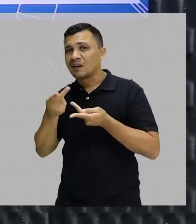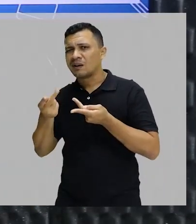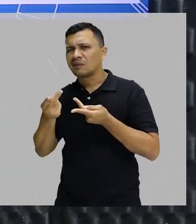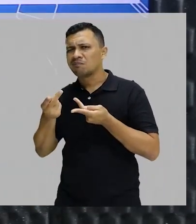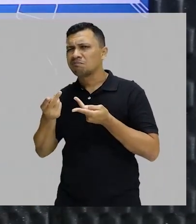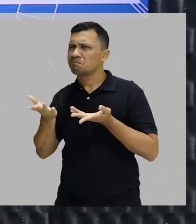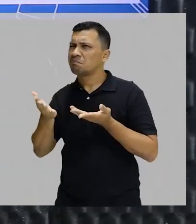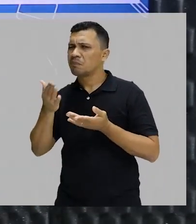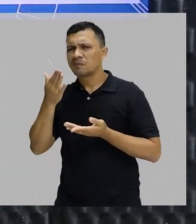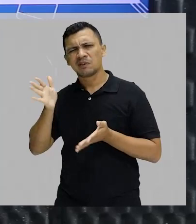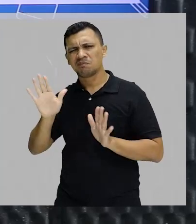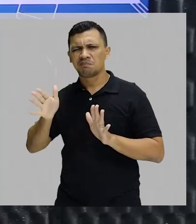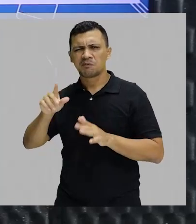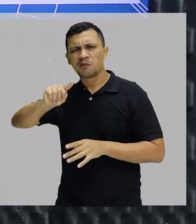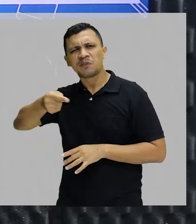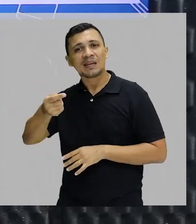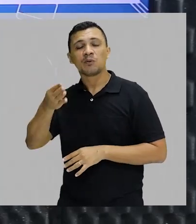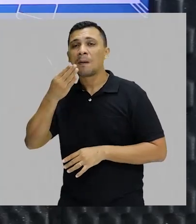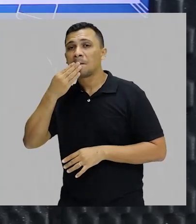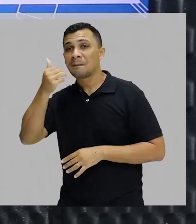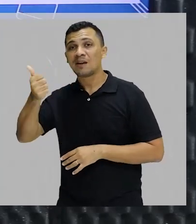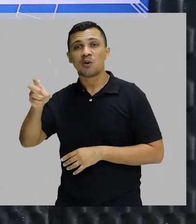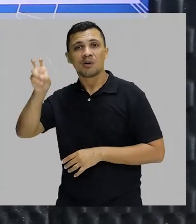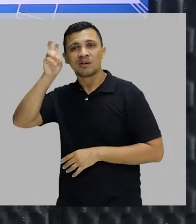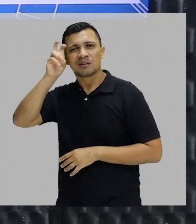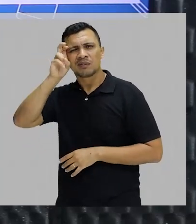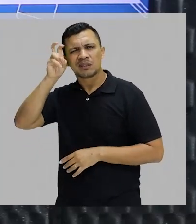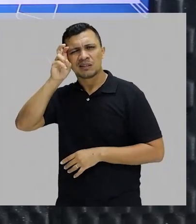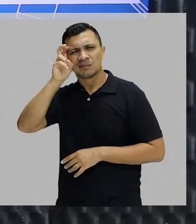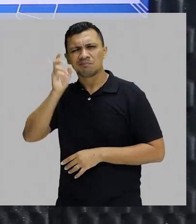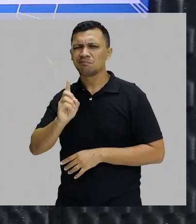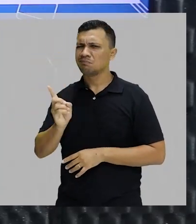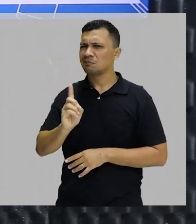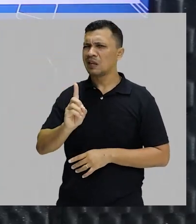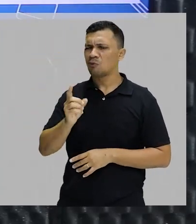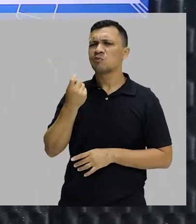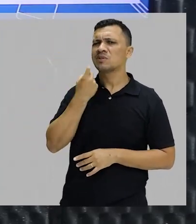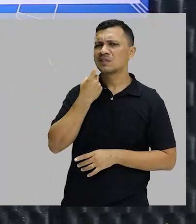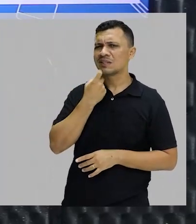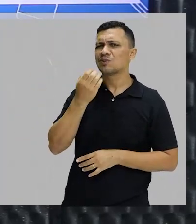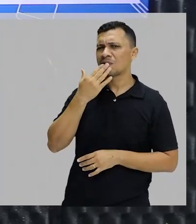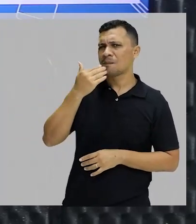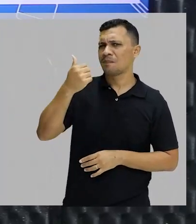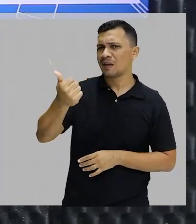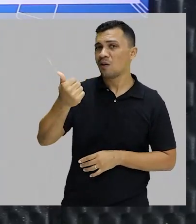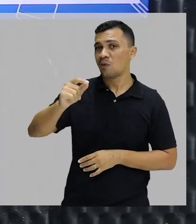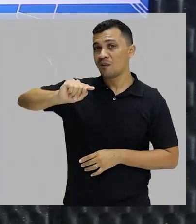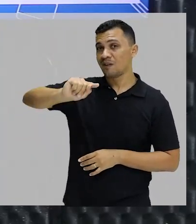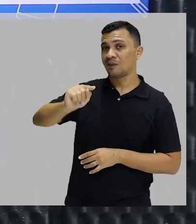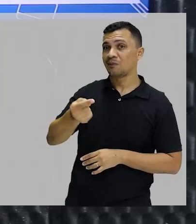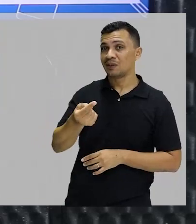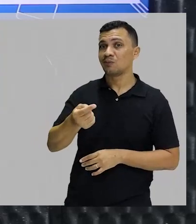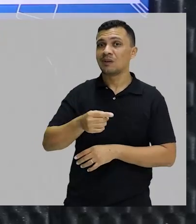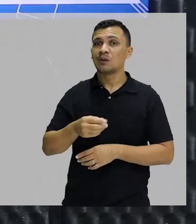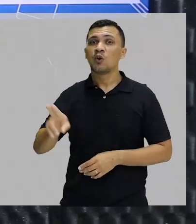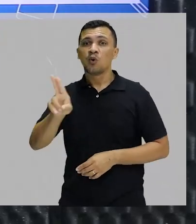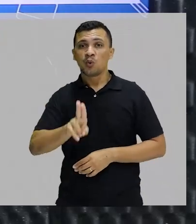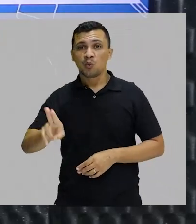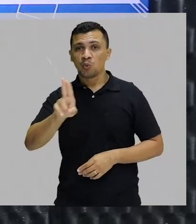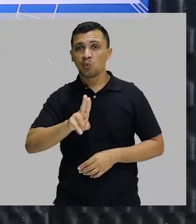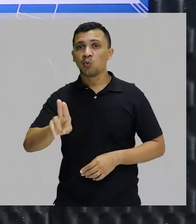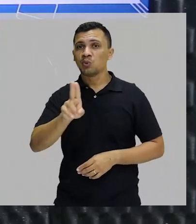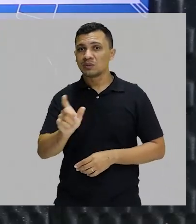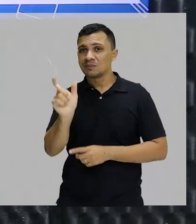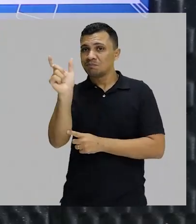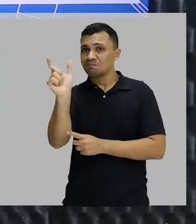está falando, às vezes a gente quer fazer uma correção, ou a gente quer mesmo confirmar, quer ressaltar aquela informação, e a gente usa essas